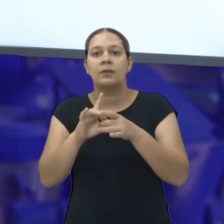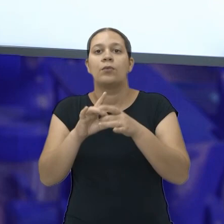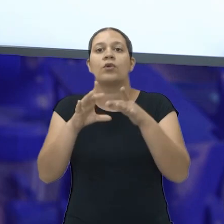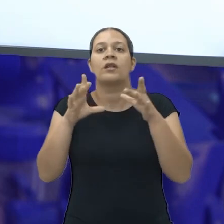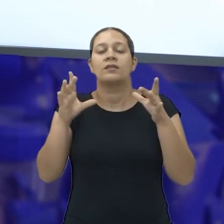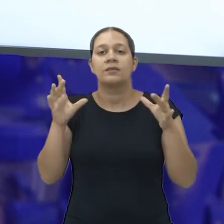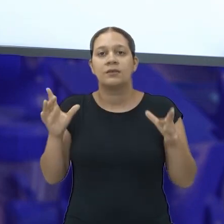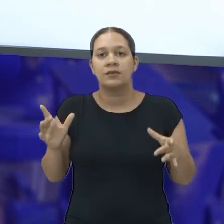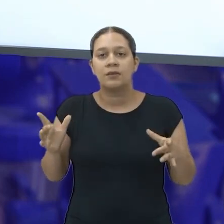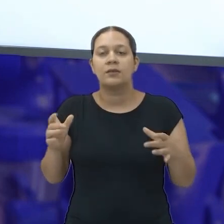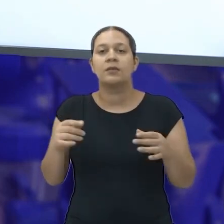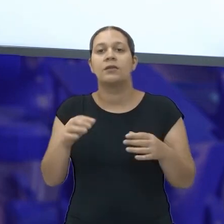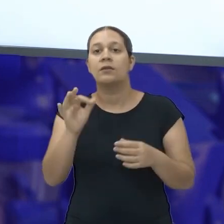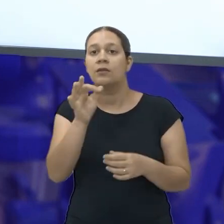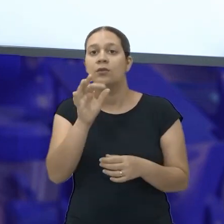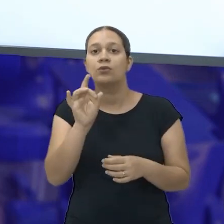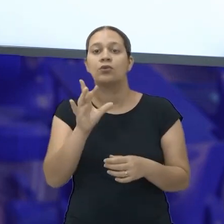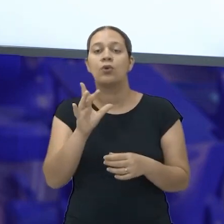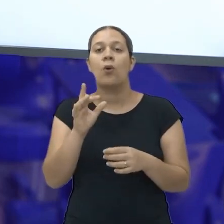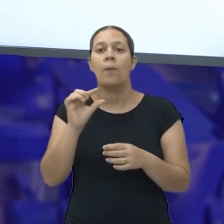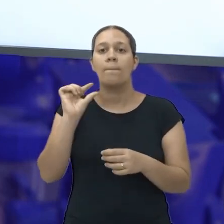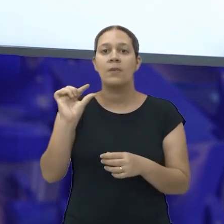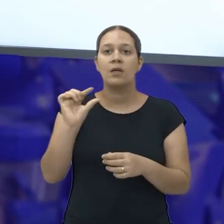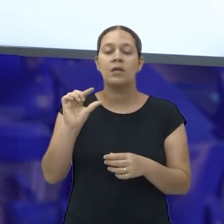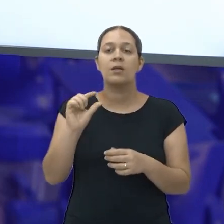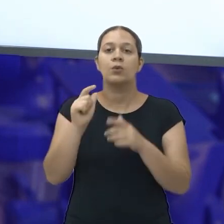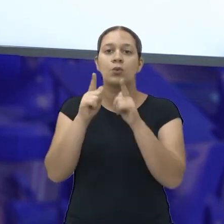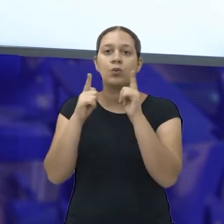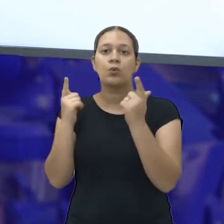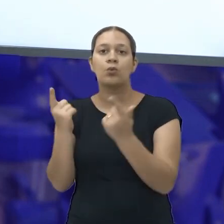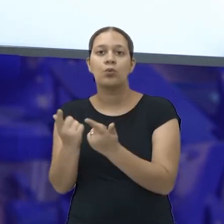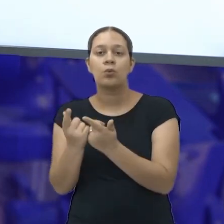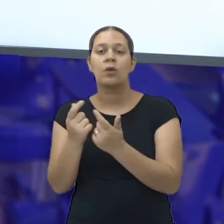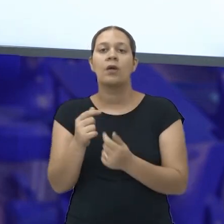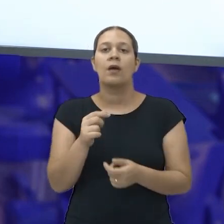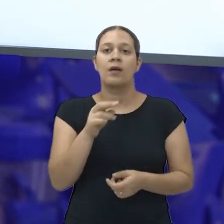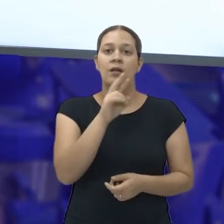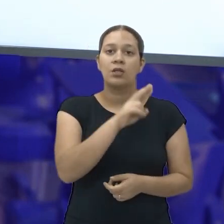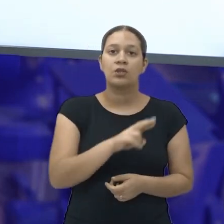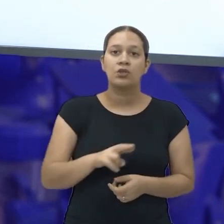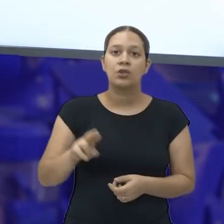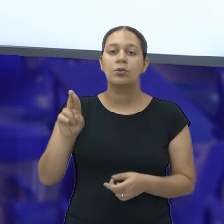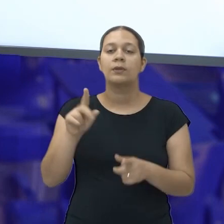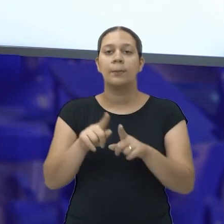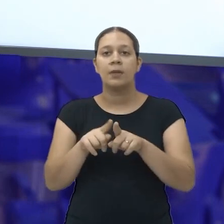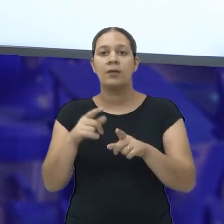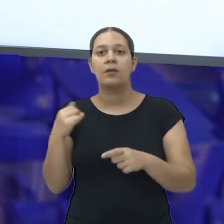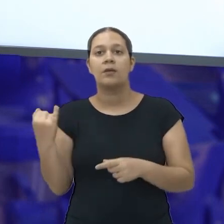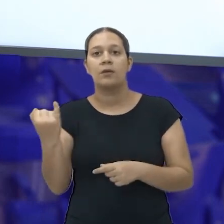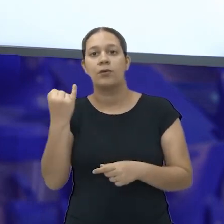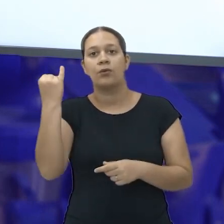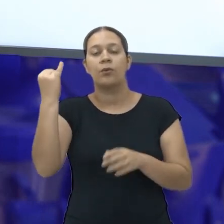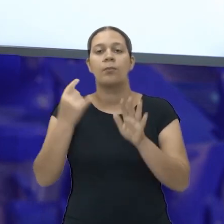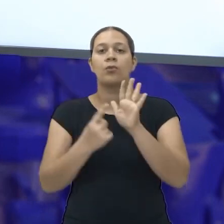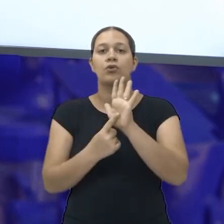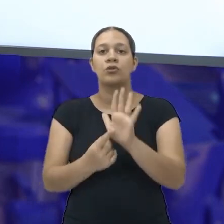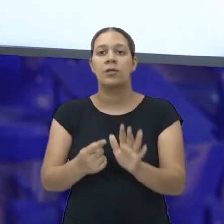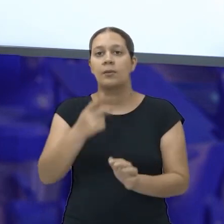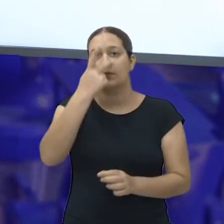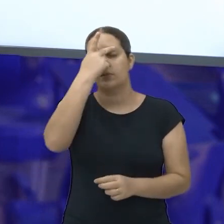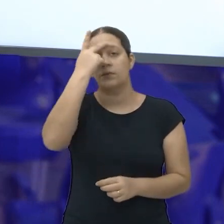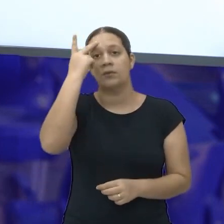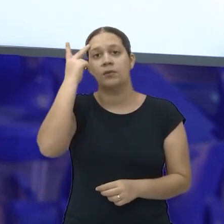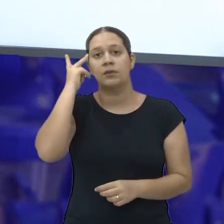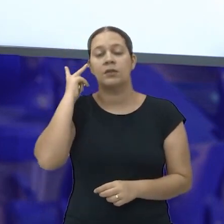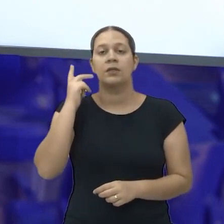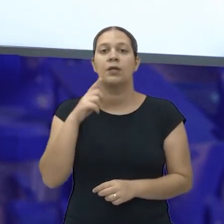não para os interesses de pequenos grupos. Nós temos também as religiões, que são importantes para mostrar para as